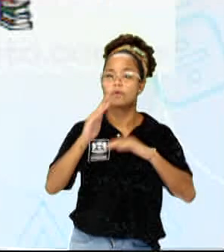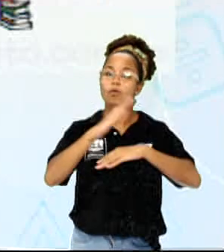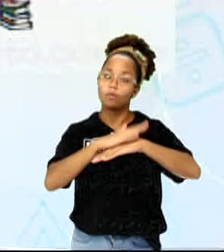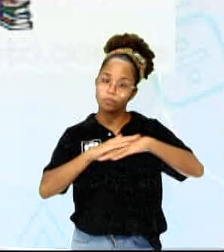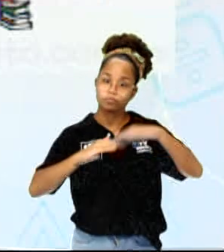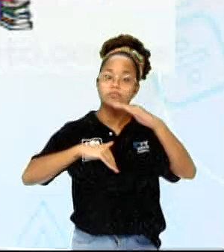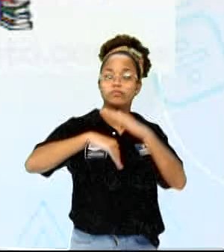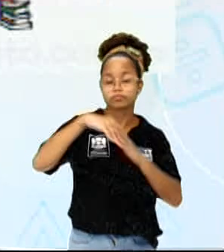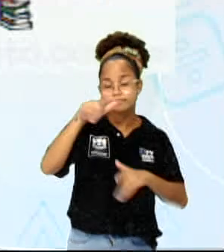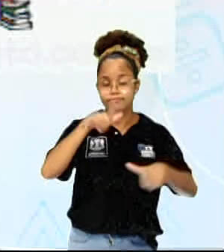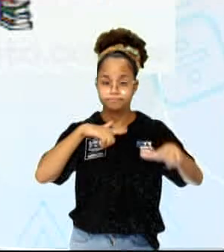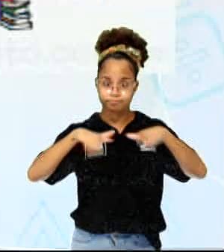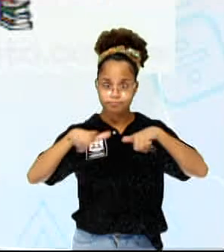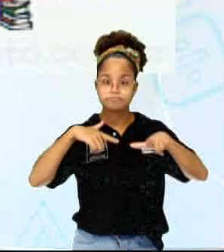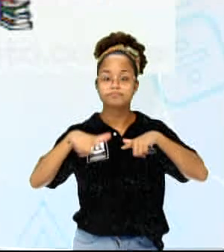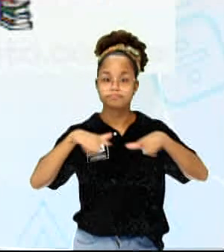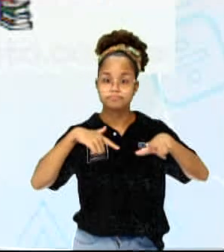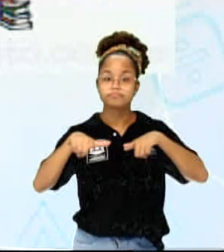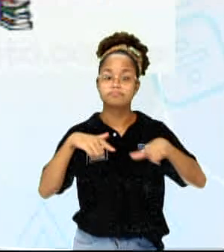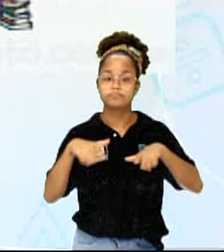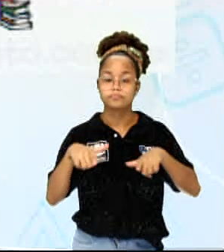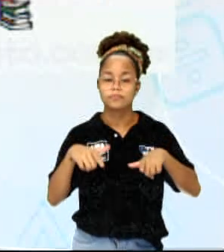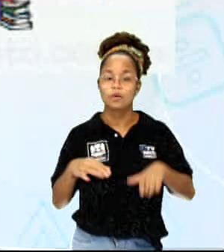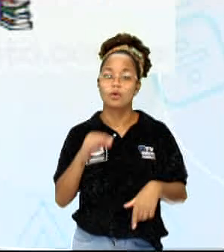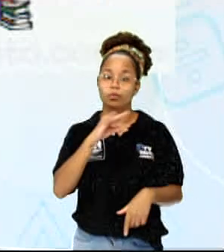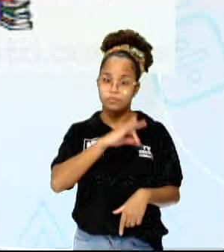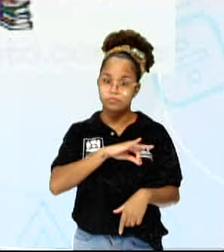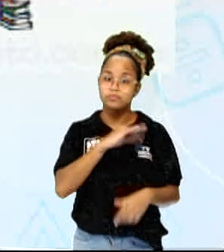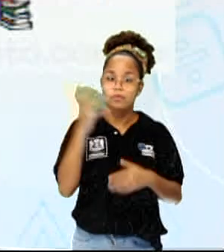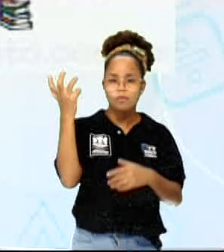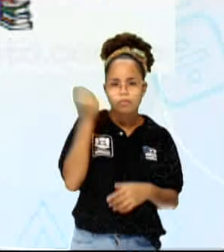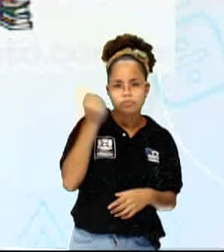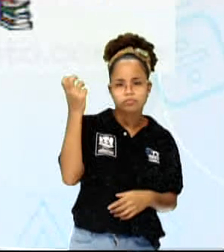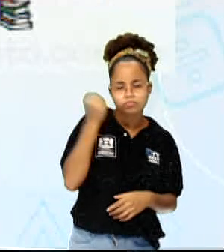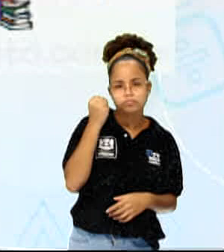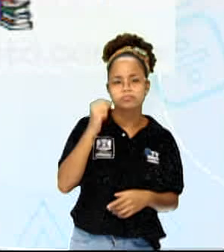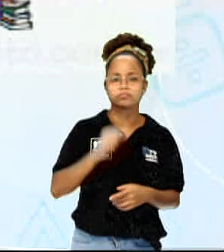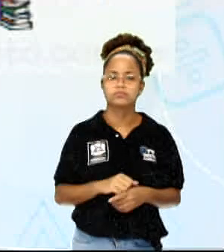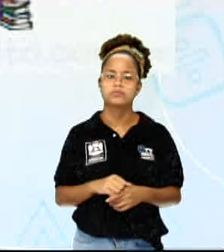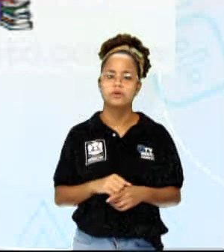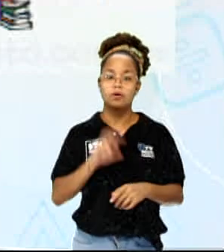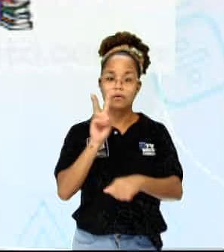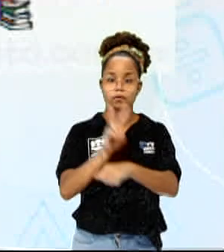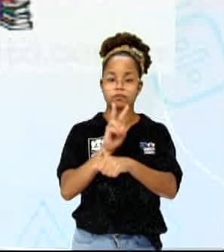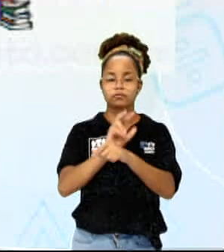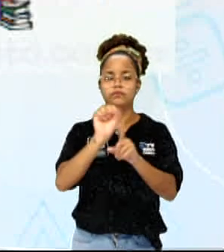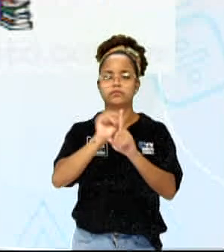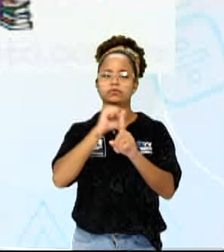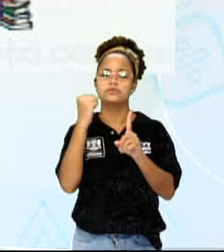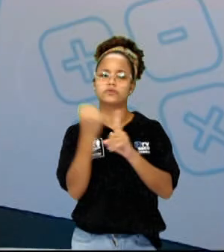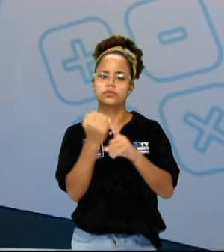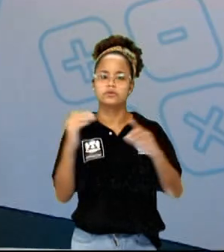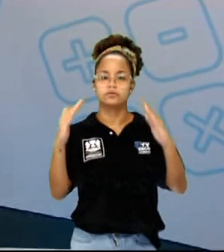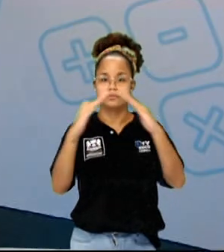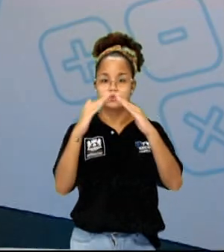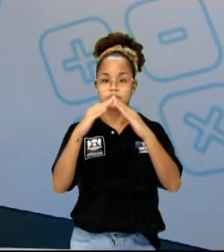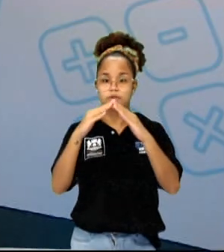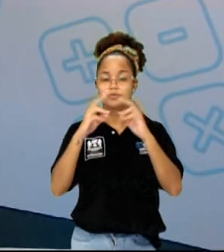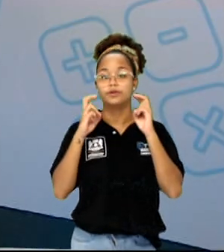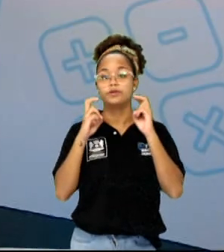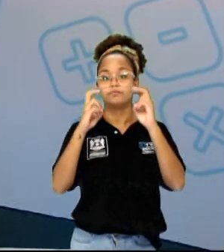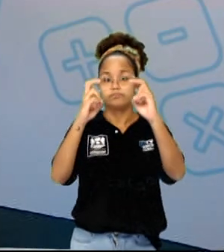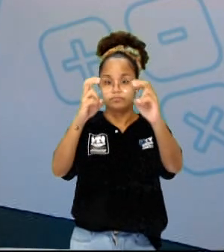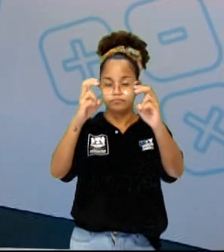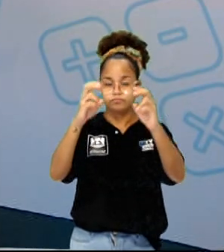profissionalização e trabalho, previdência social, assistência social, habitação e, por fim, transporte.